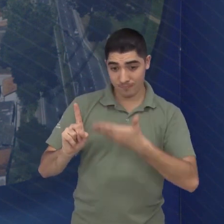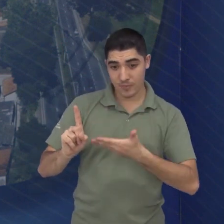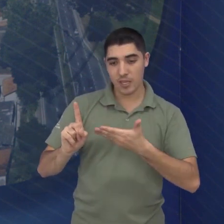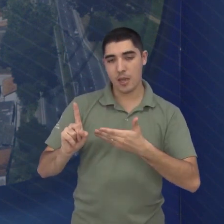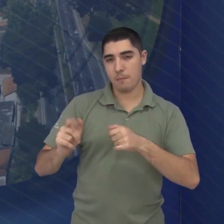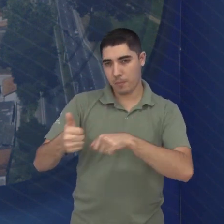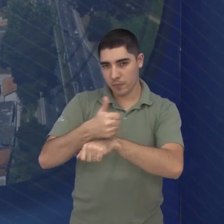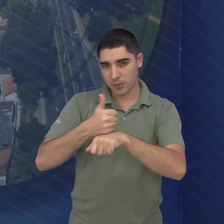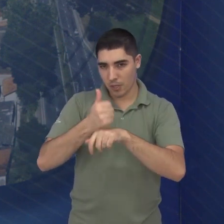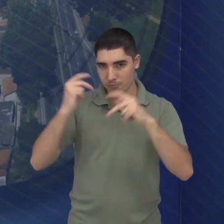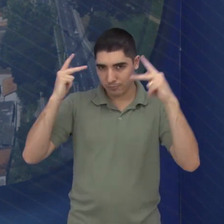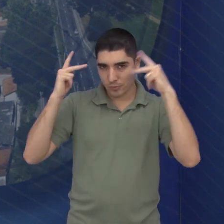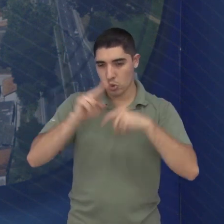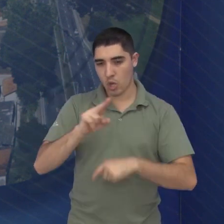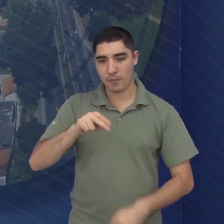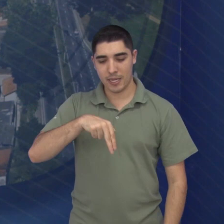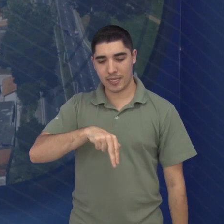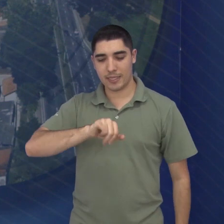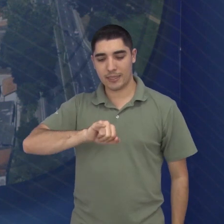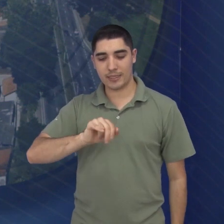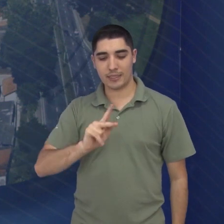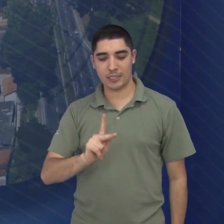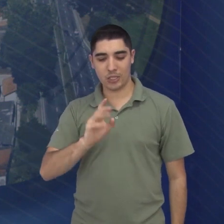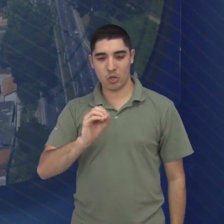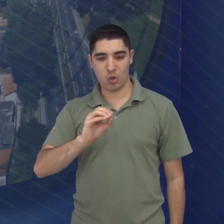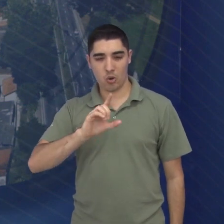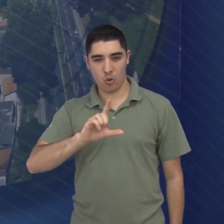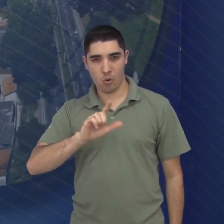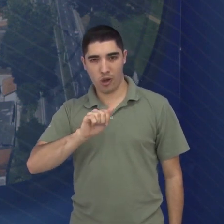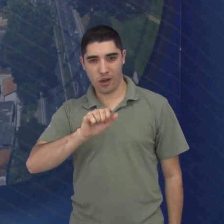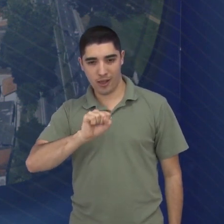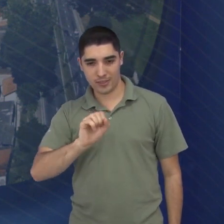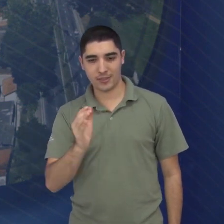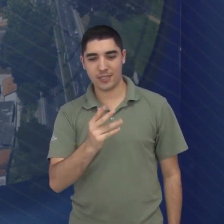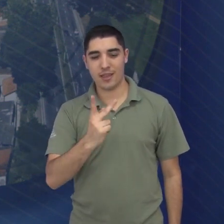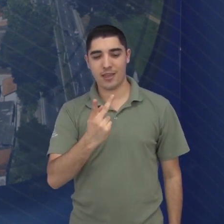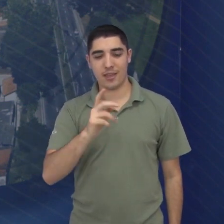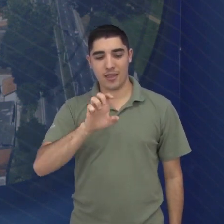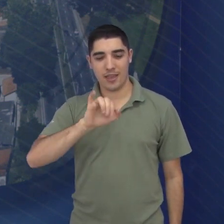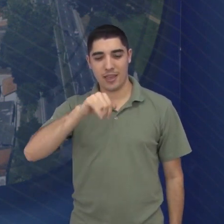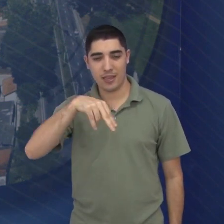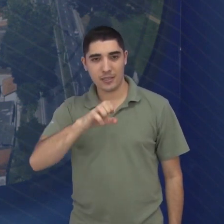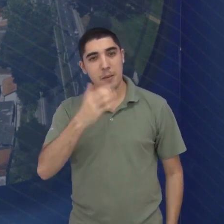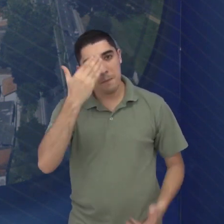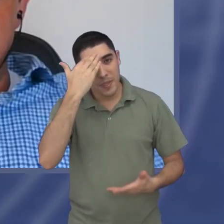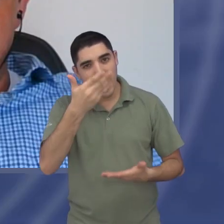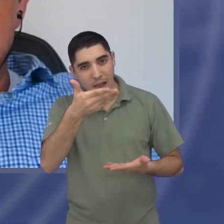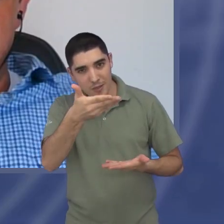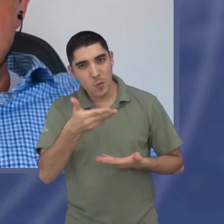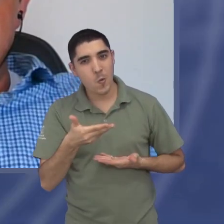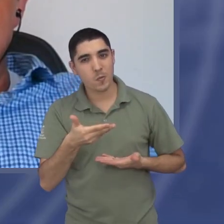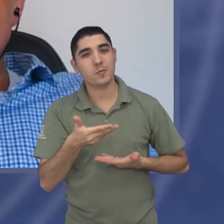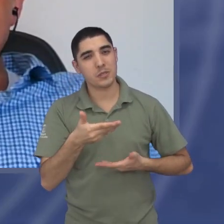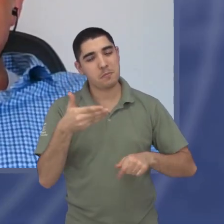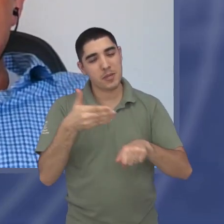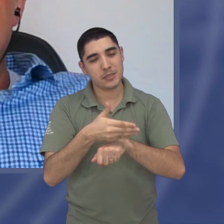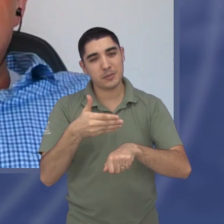psiquiatra Nicolas Reine. Seja muito bem-vindo, obrigada mais uma vez pela participação aqui conosco, Nicolas.